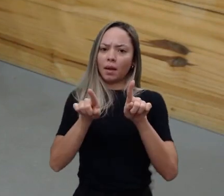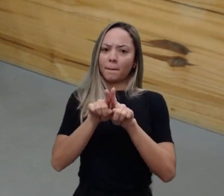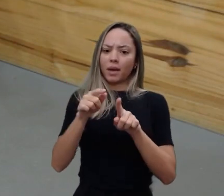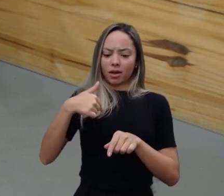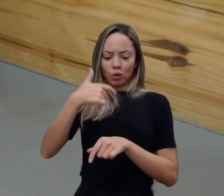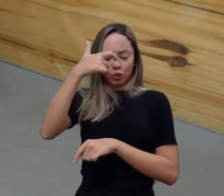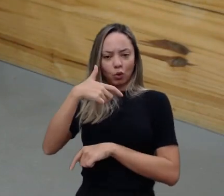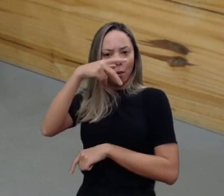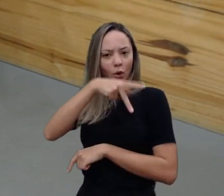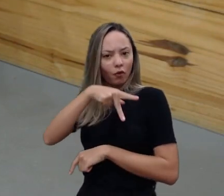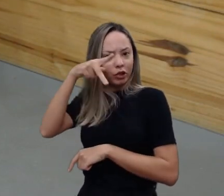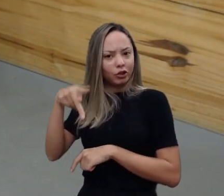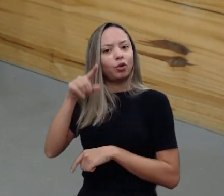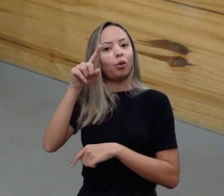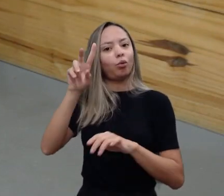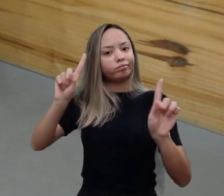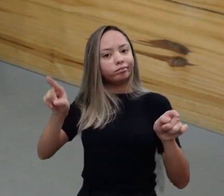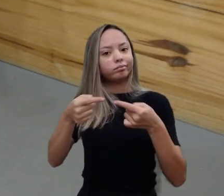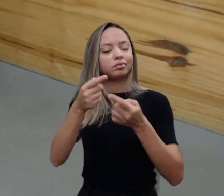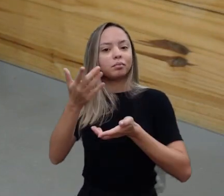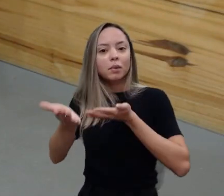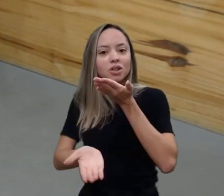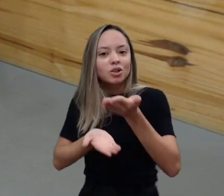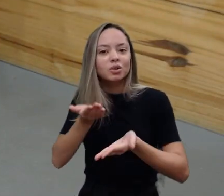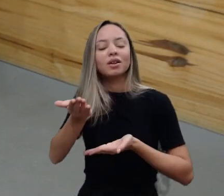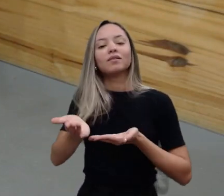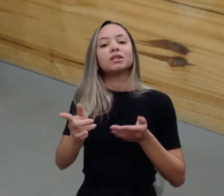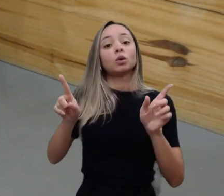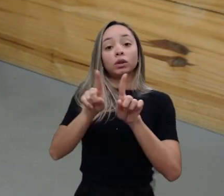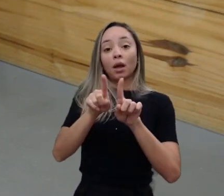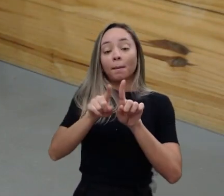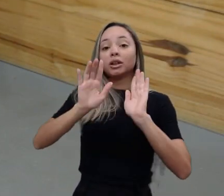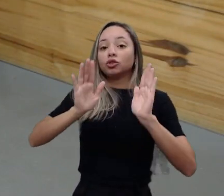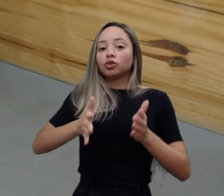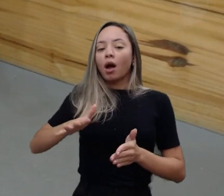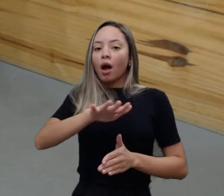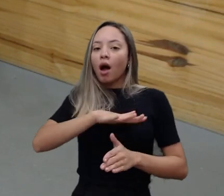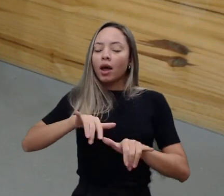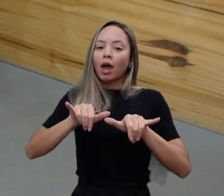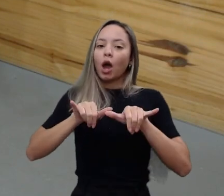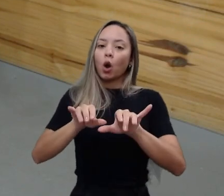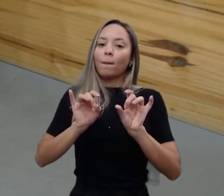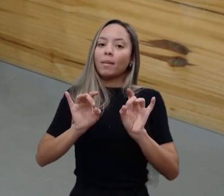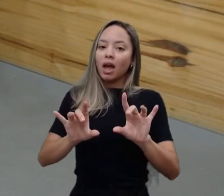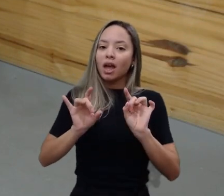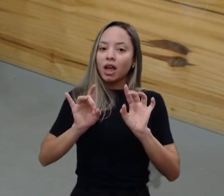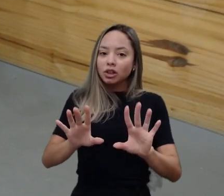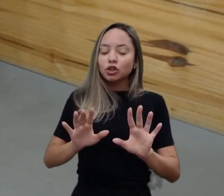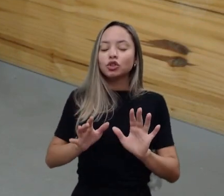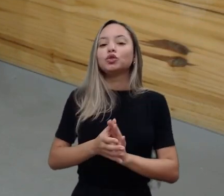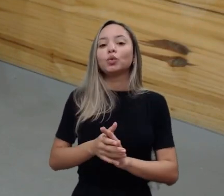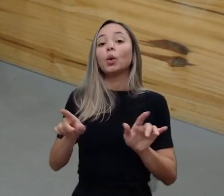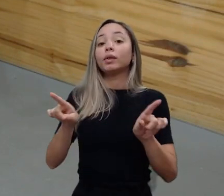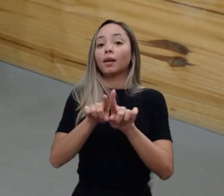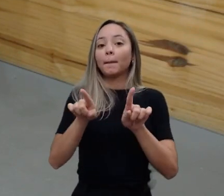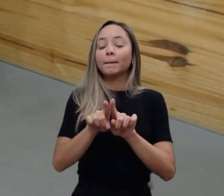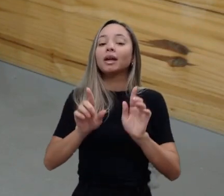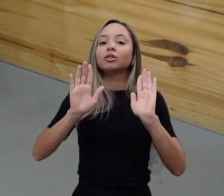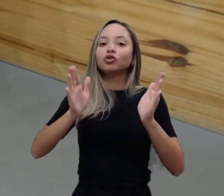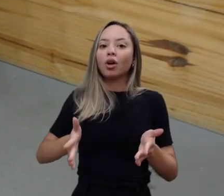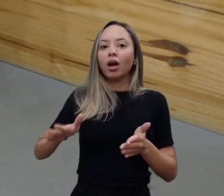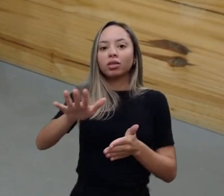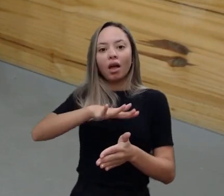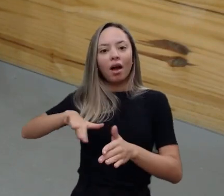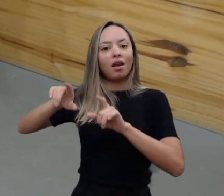de serviço aqui como professor. Já atuei também na área de comércio, tive gráfico, outras coisas, e também atuei na